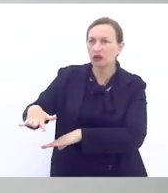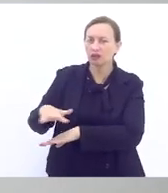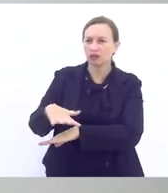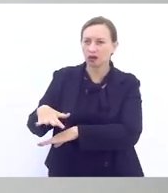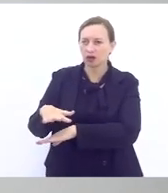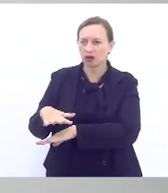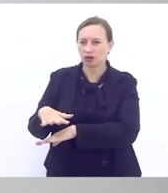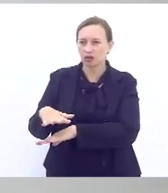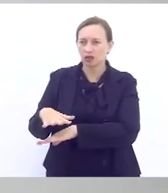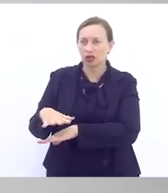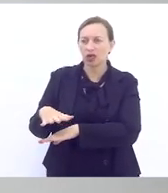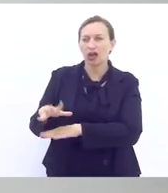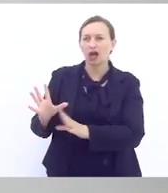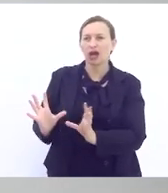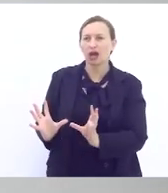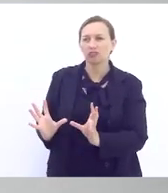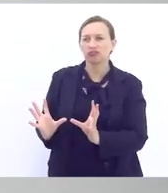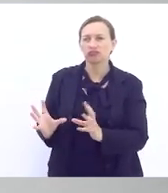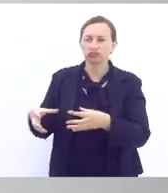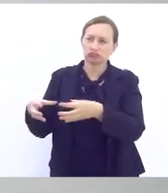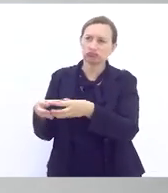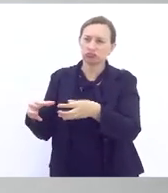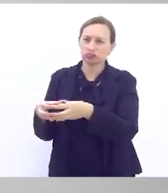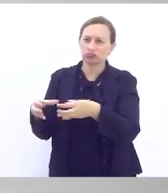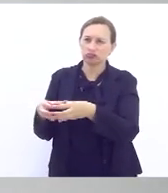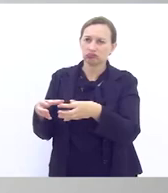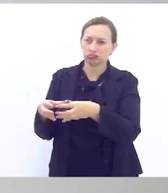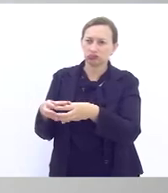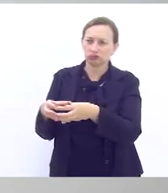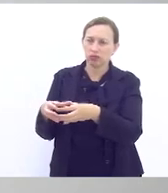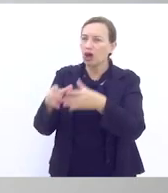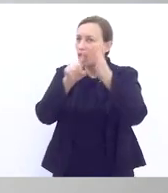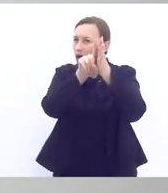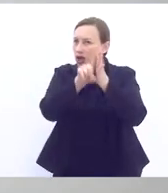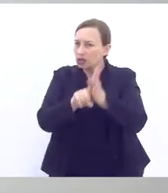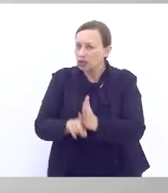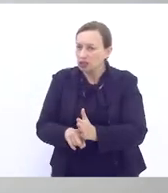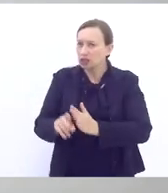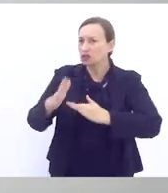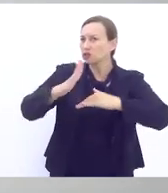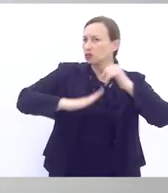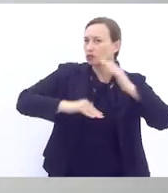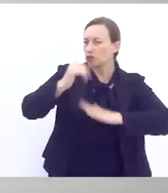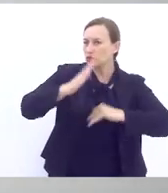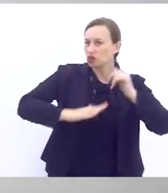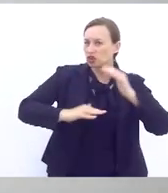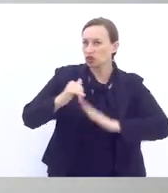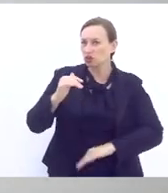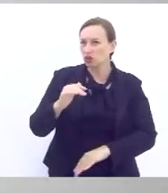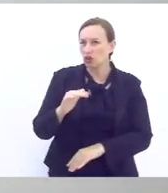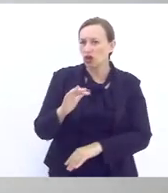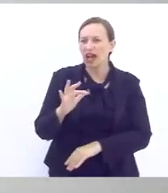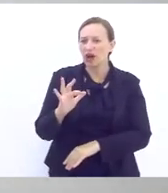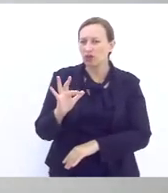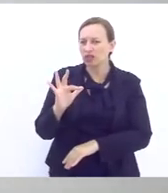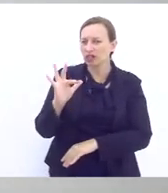um setor de recursos hídricos que trabalhava também com analisando o projeto de regularização fundiária